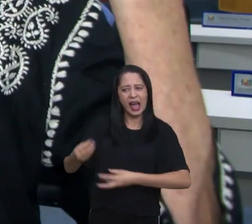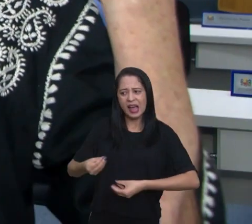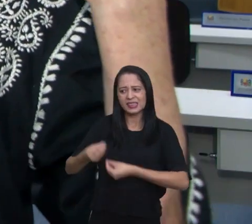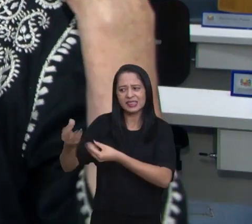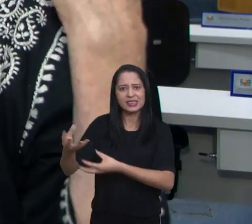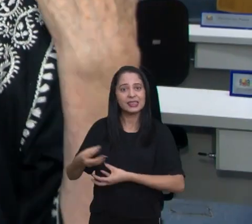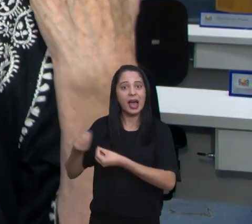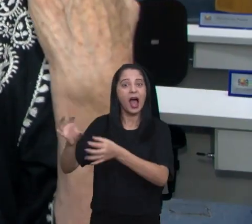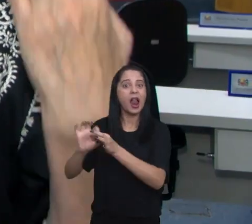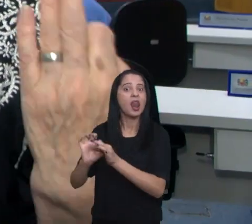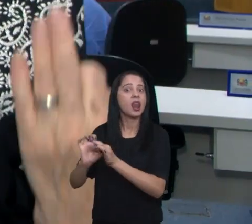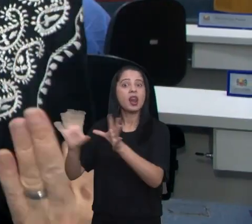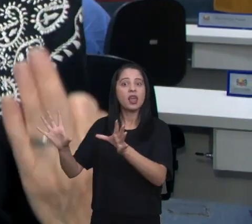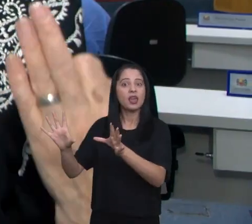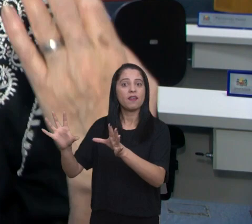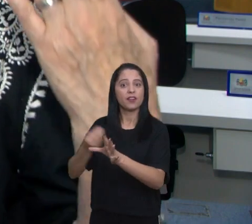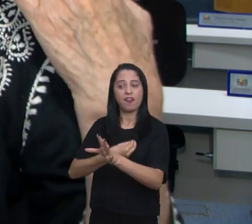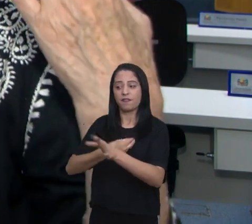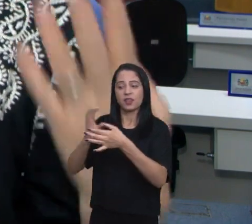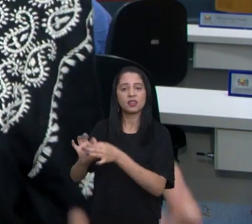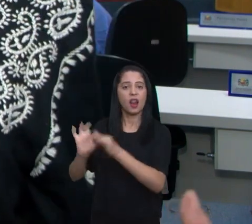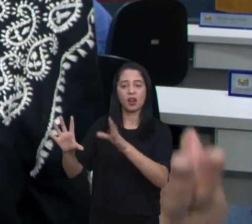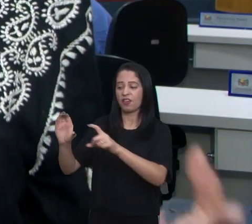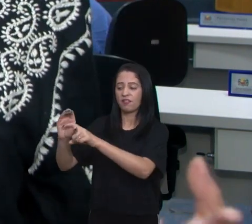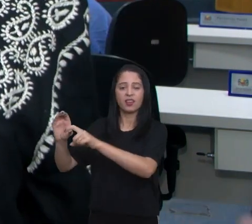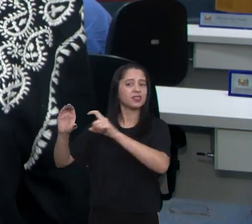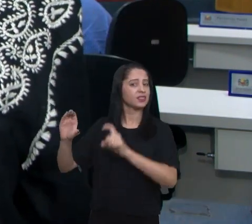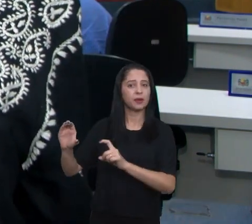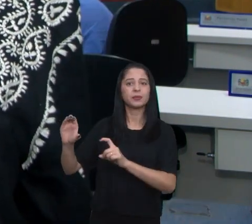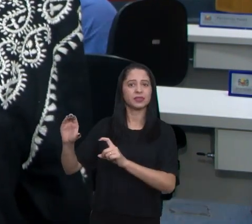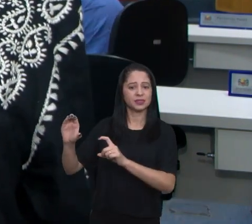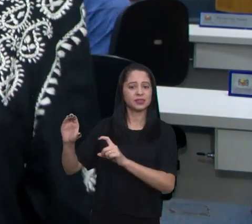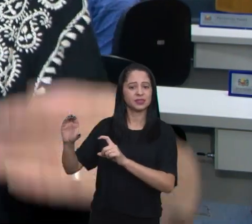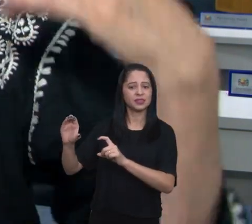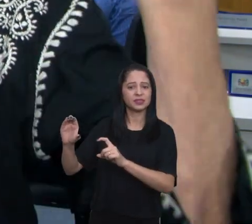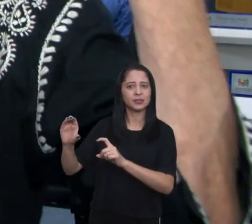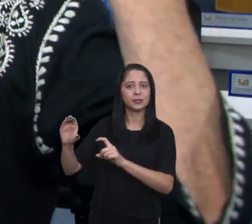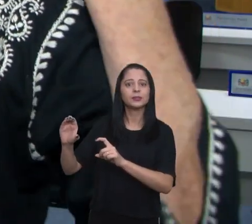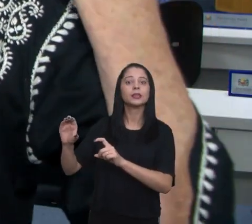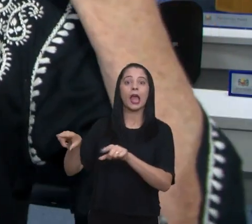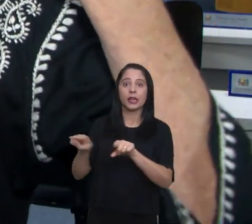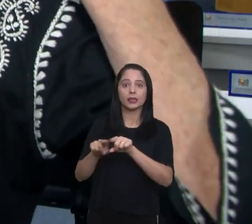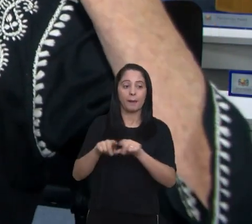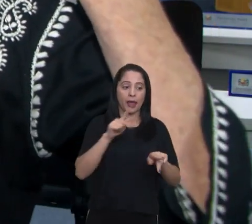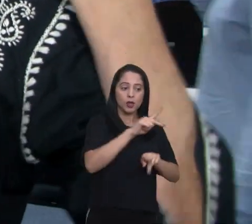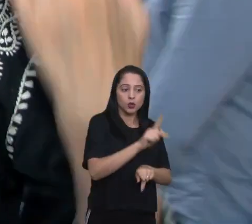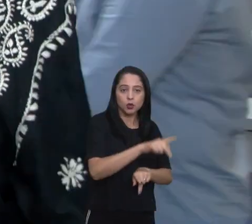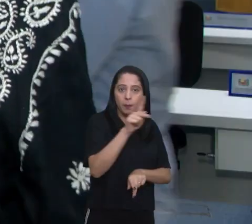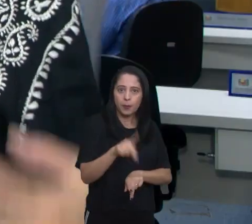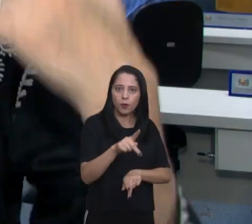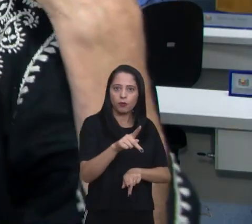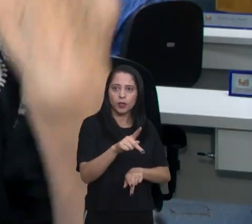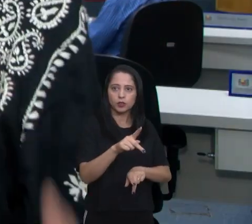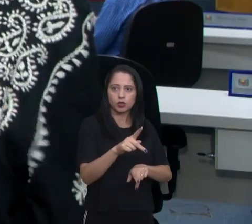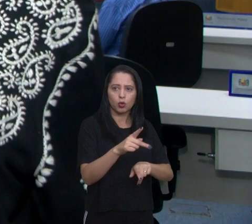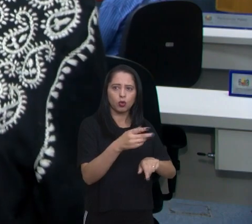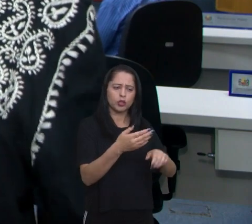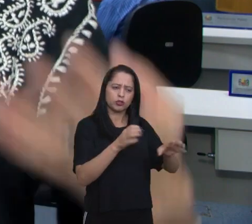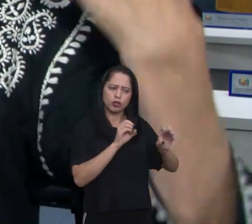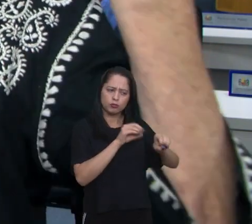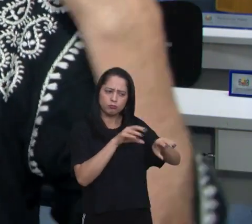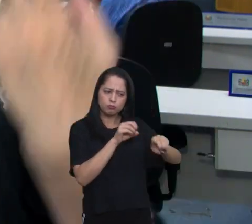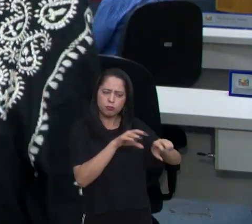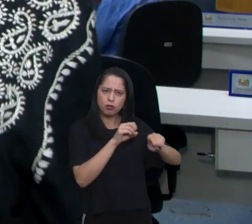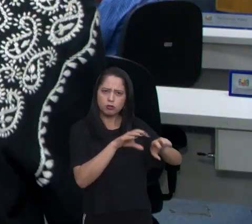para dar liberdade, autonomia para essas pessoas, para dar treinamento para os